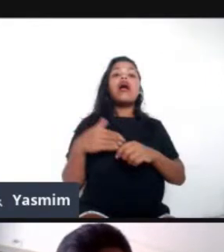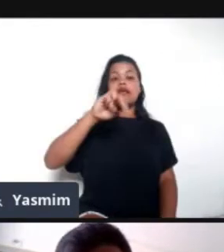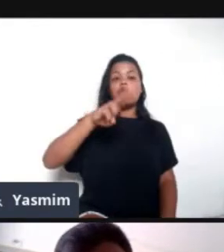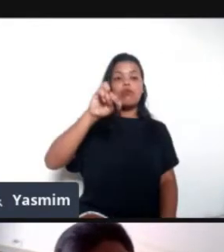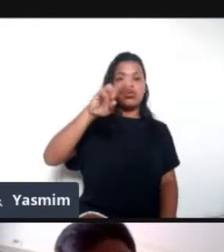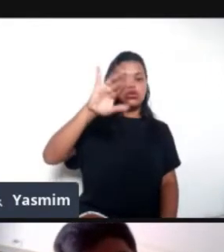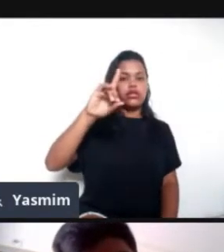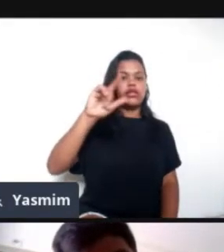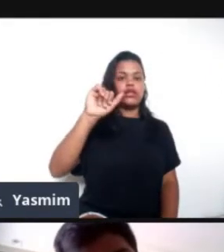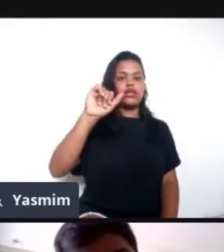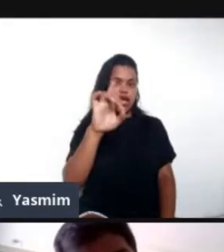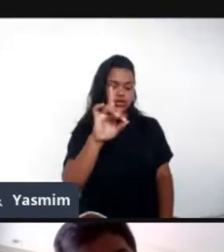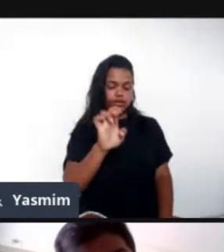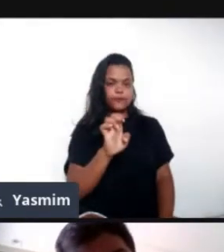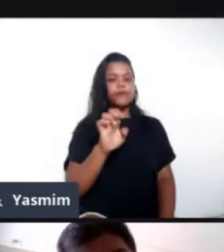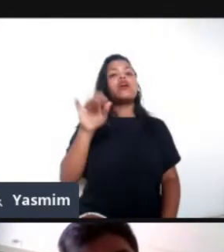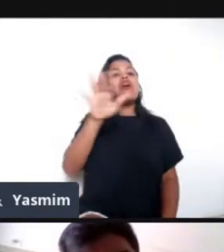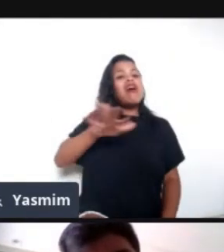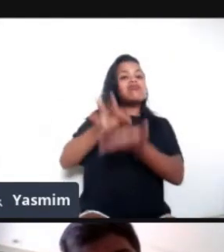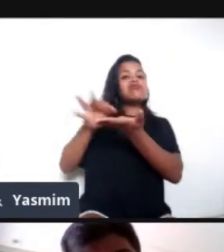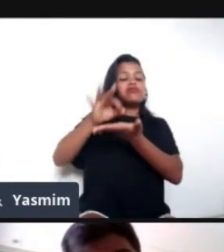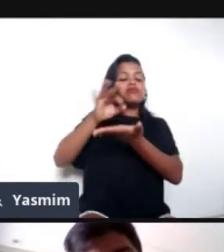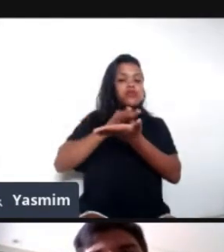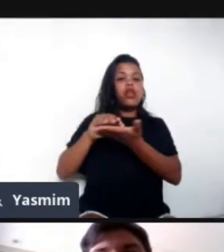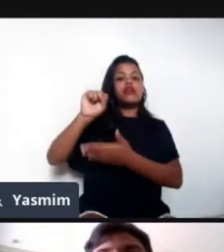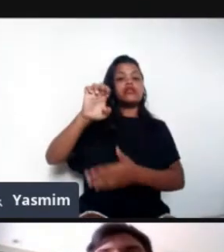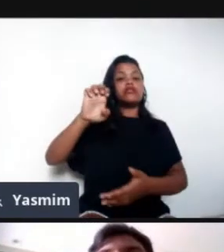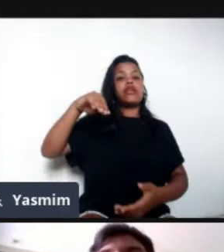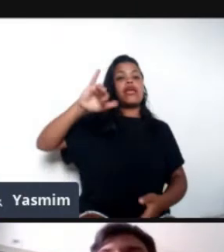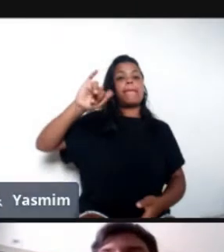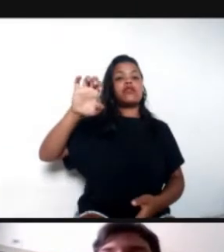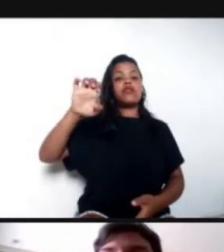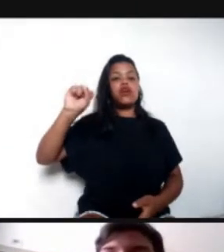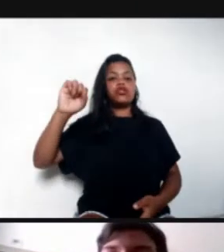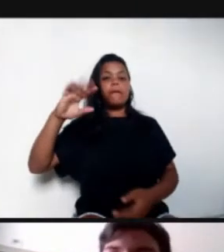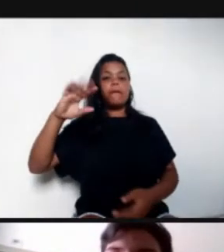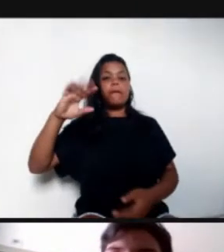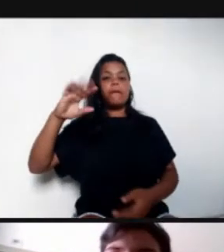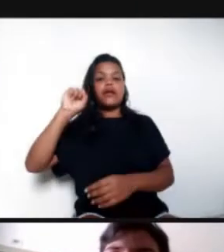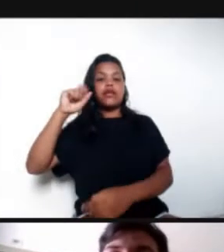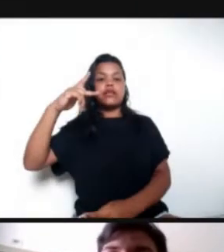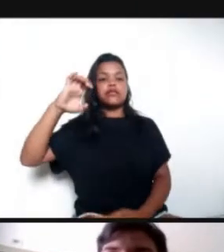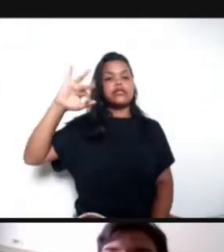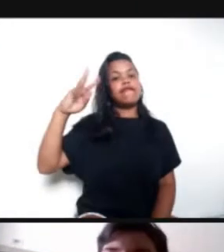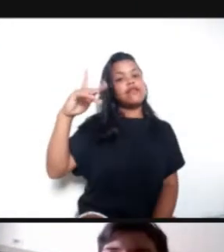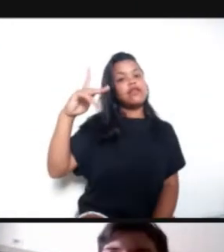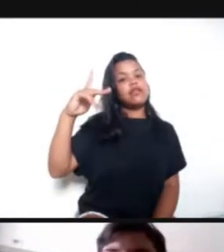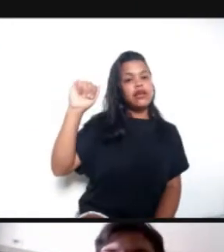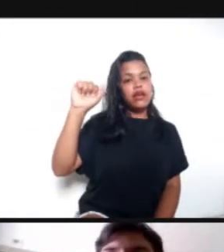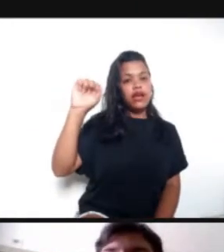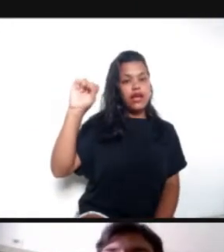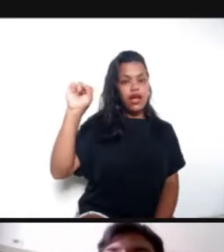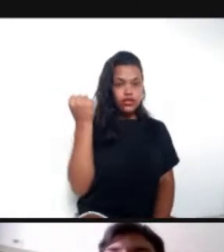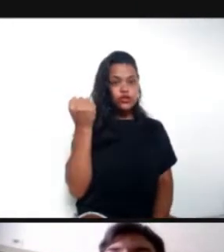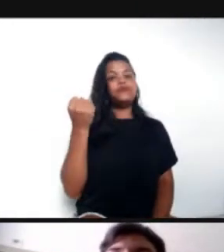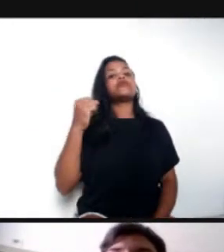vão apresentar o antígeno para os linfócitos T, e esses linfócitos T eles vão se ativar, se multiplicar e